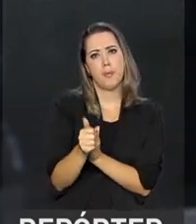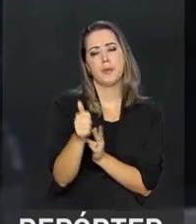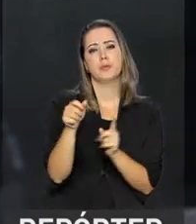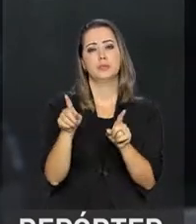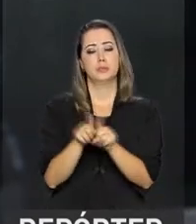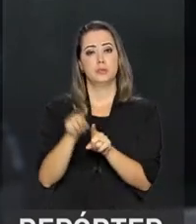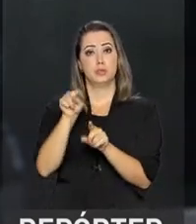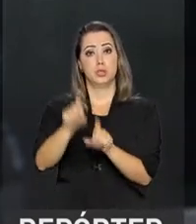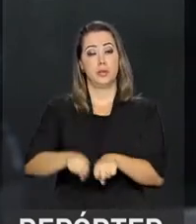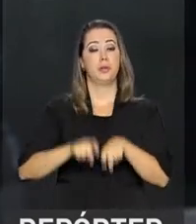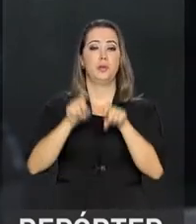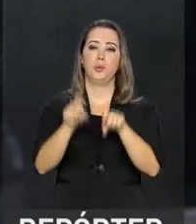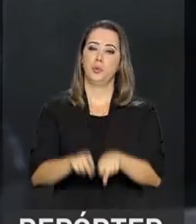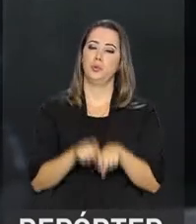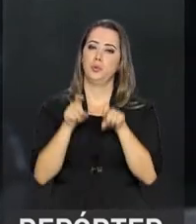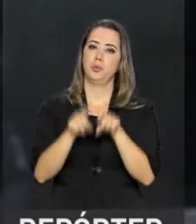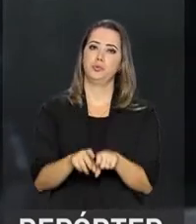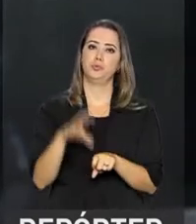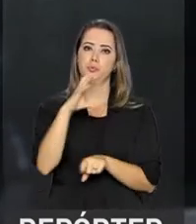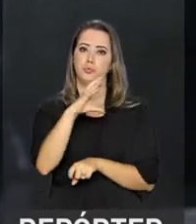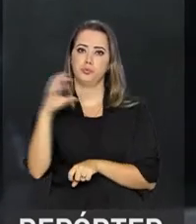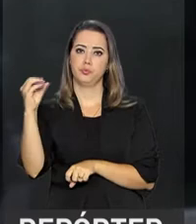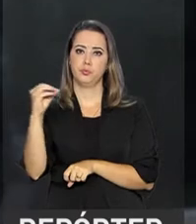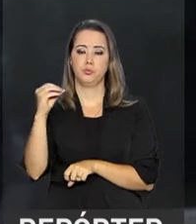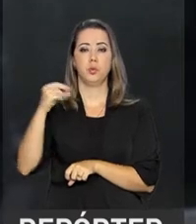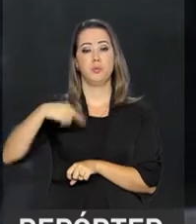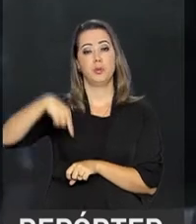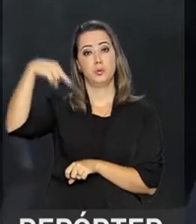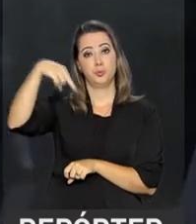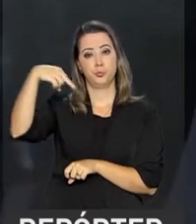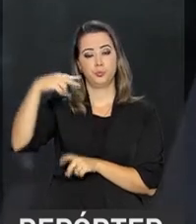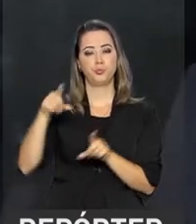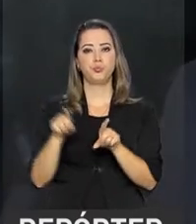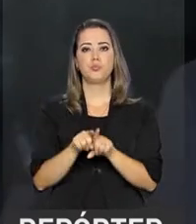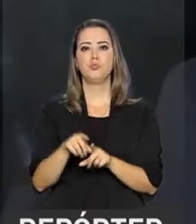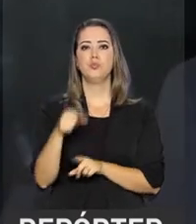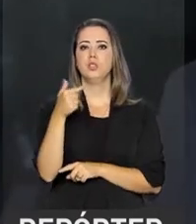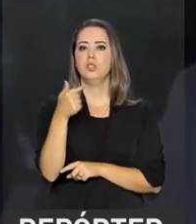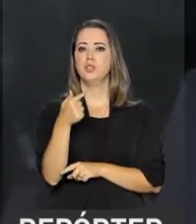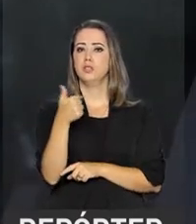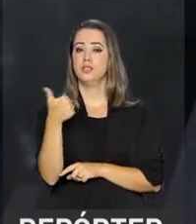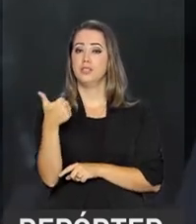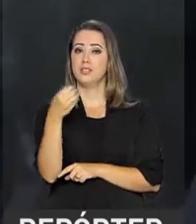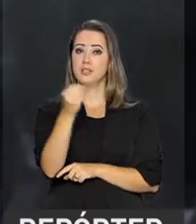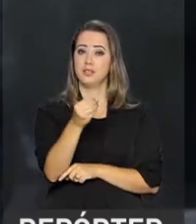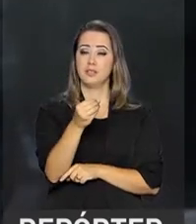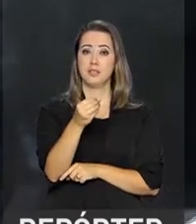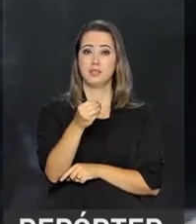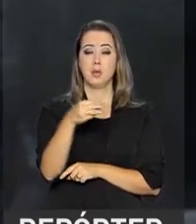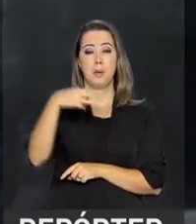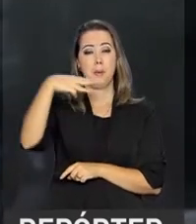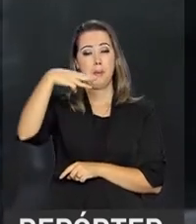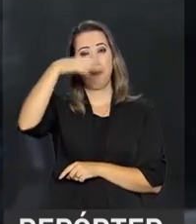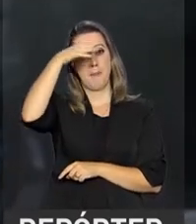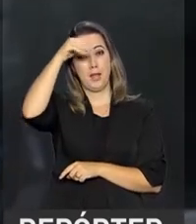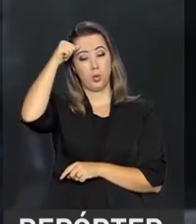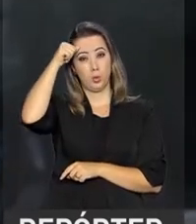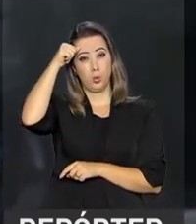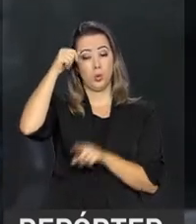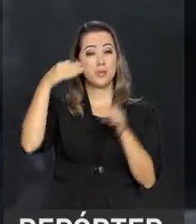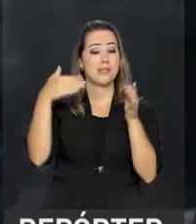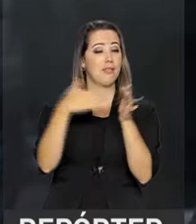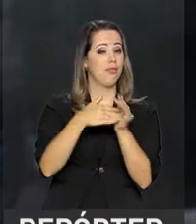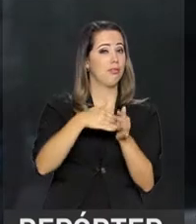norte do país e dos 710 quilômetros desde a divisa com o mato grosso até os portos da região